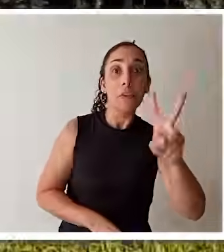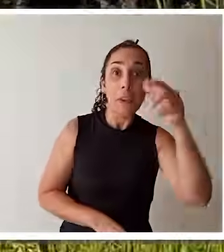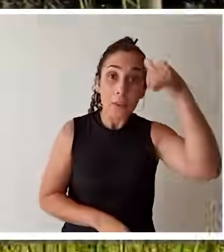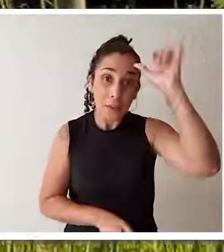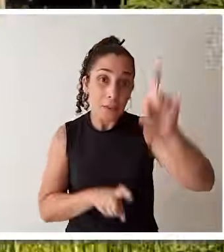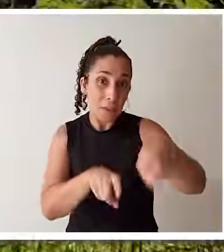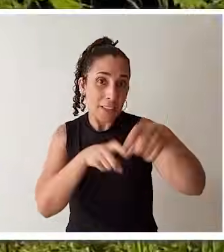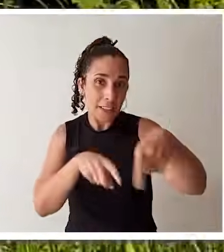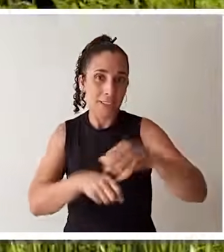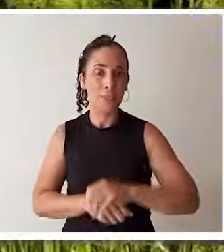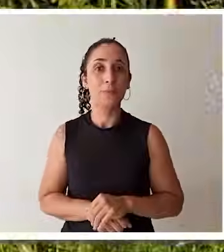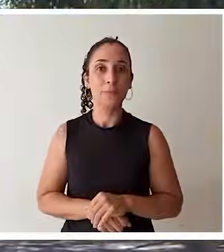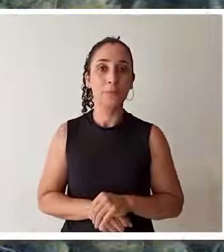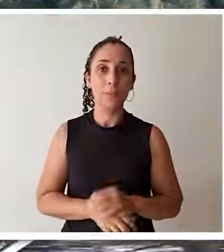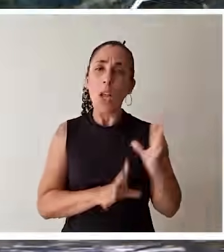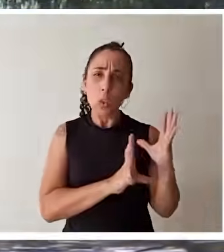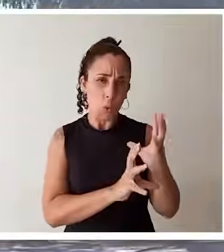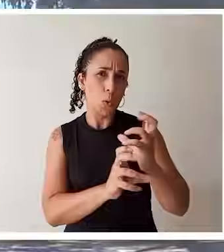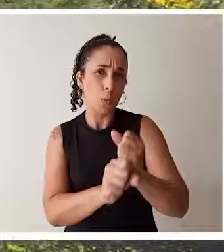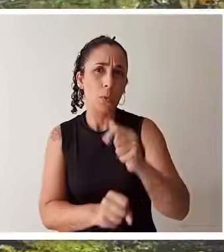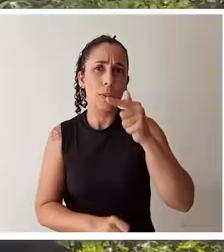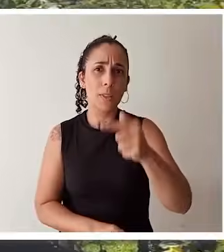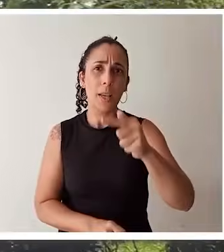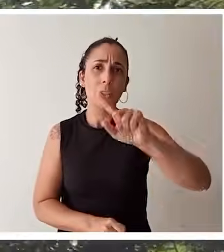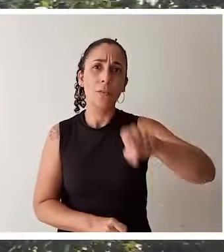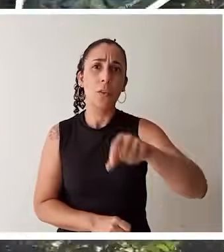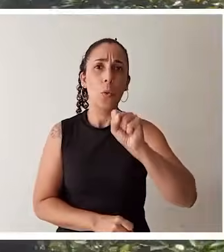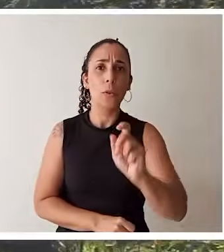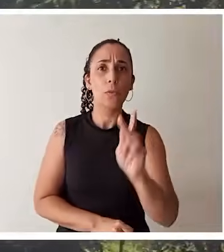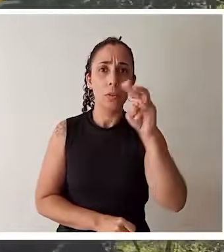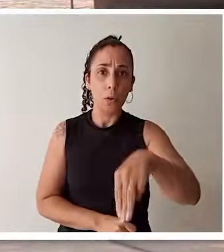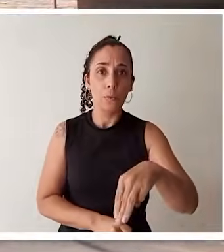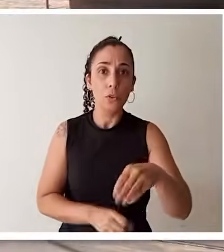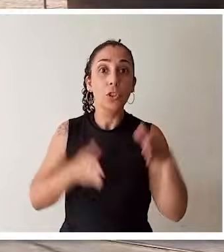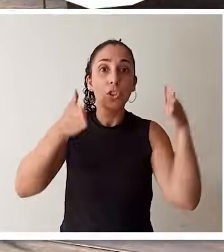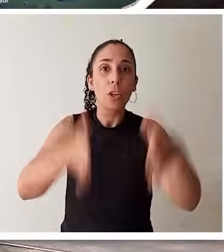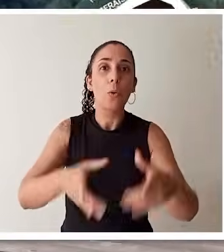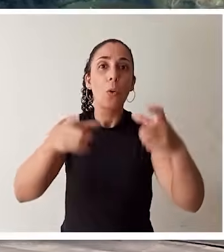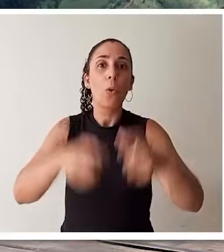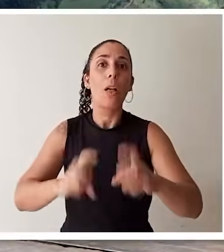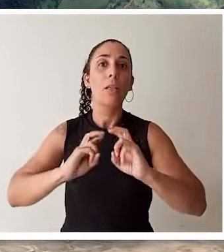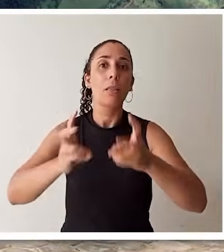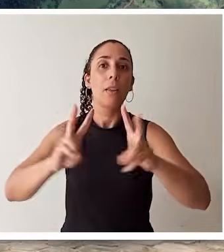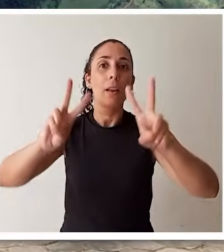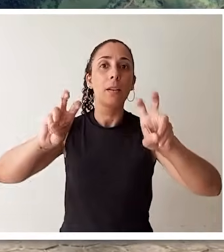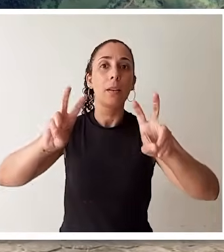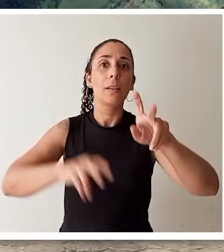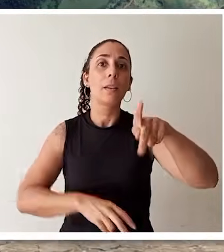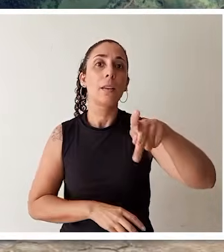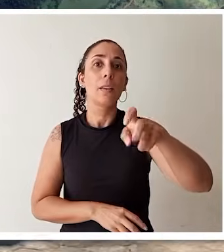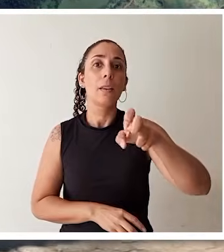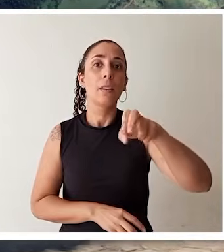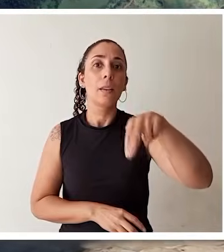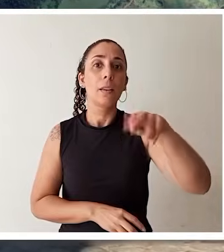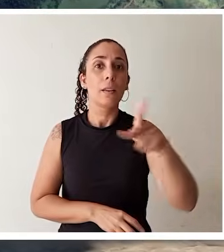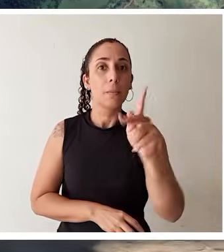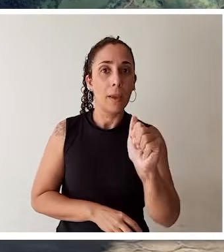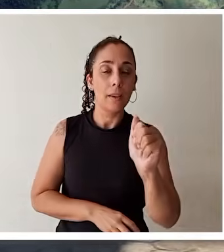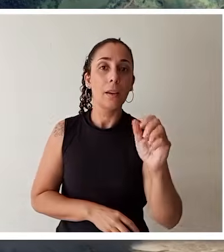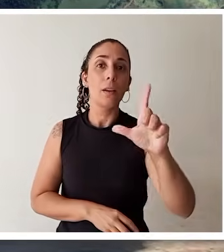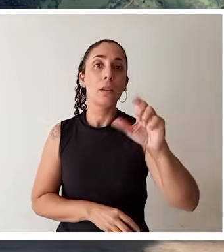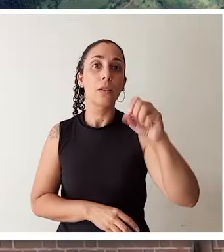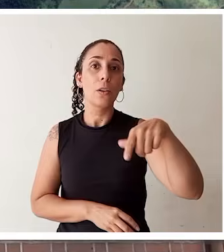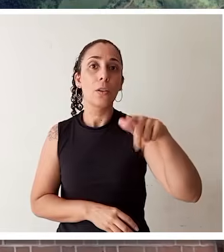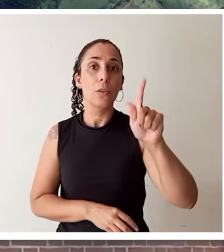por fazendas e depois de rodar 7,8 quilômetros, chegamos à estação ferroviária de Penhalonga, que